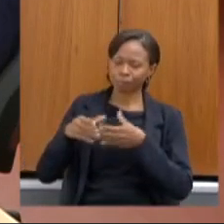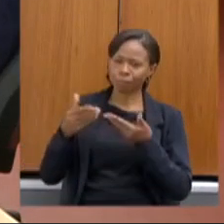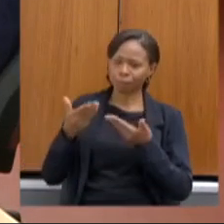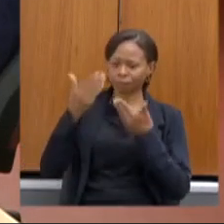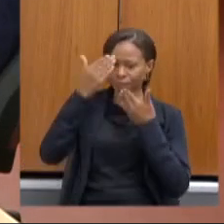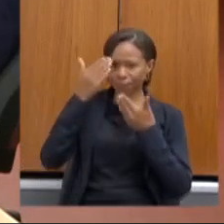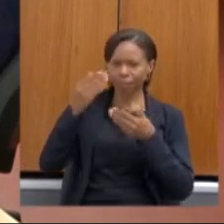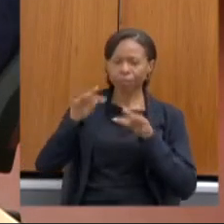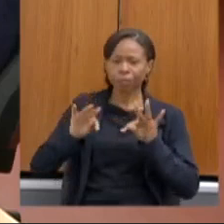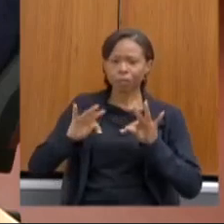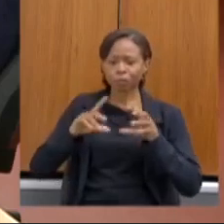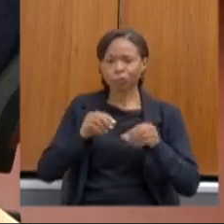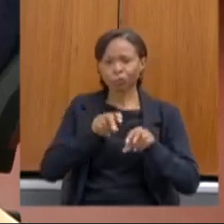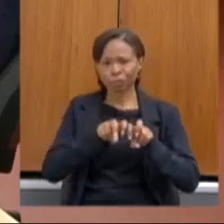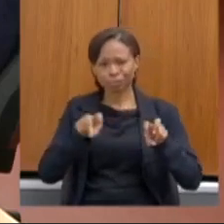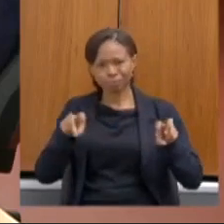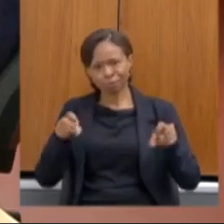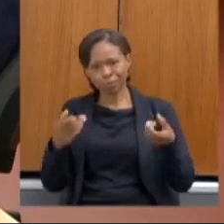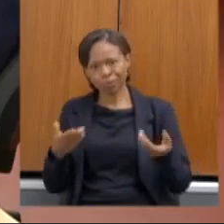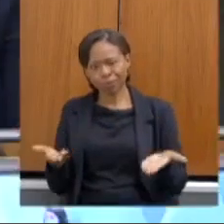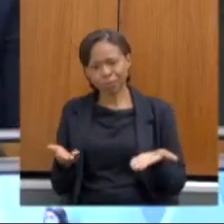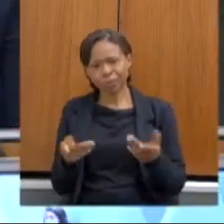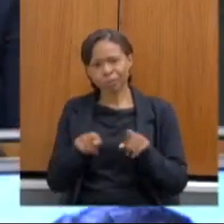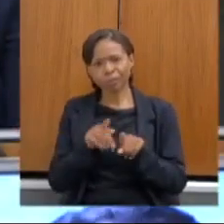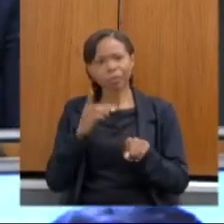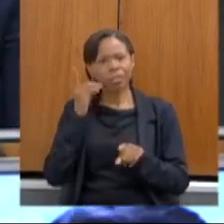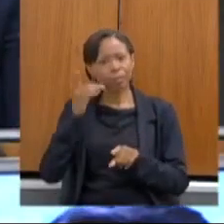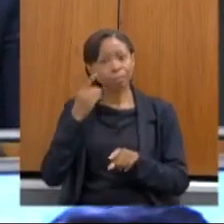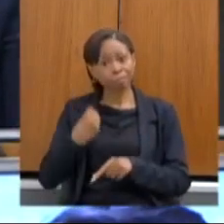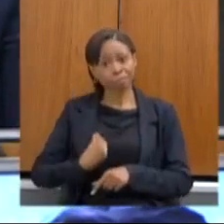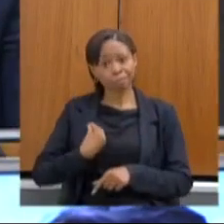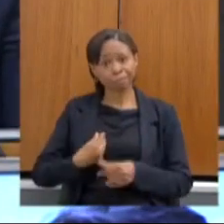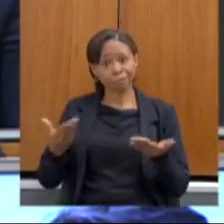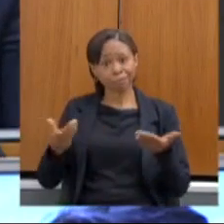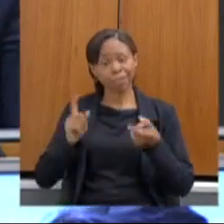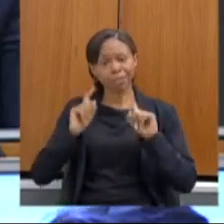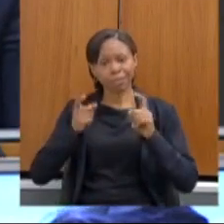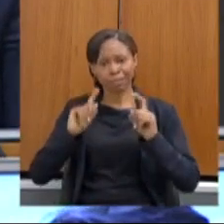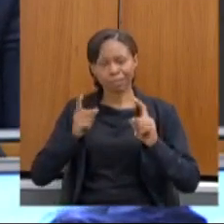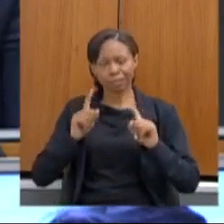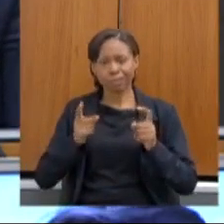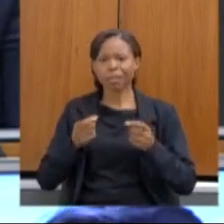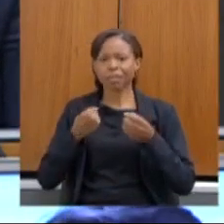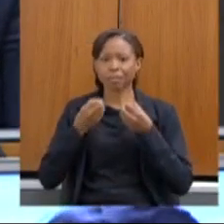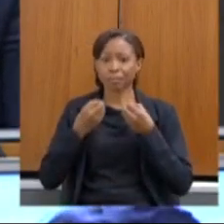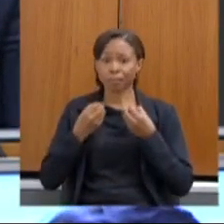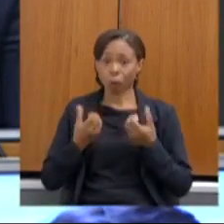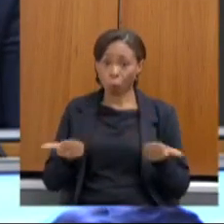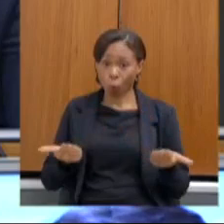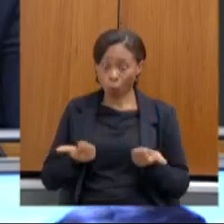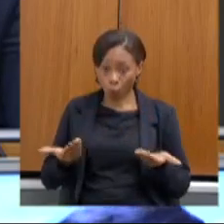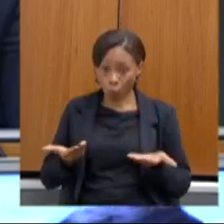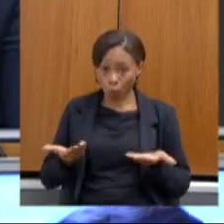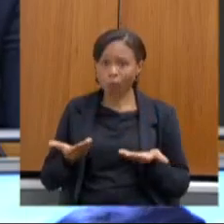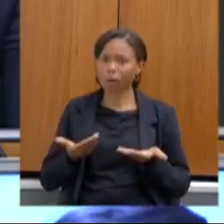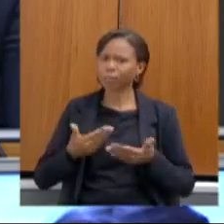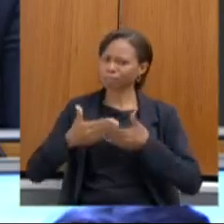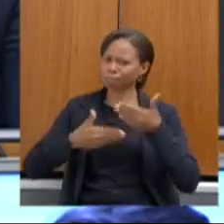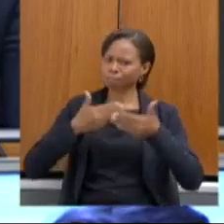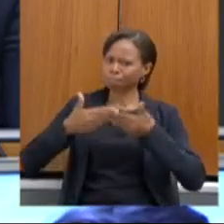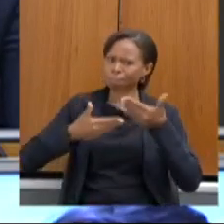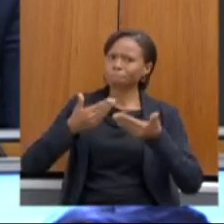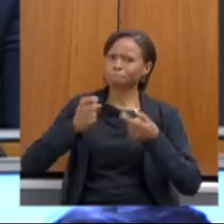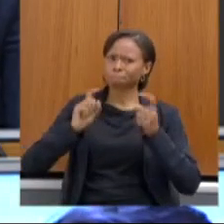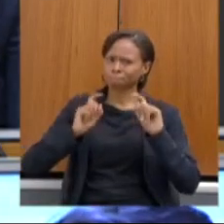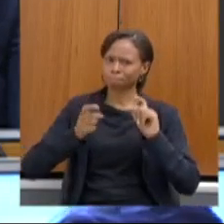componentes da mesa e deputados que participaram e tornaram esta reunião aí na minha opinião bastante produtiva